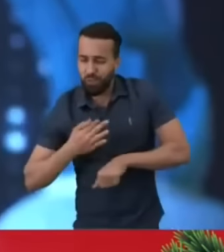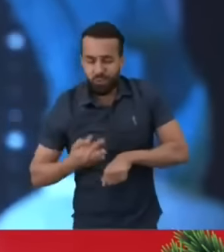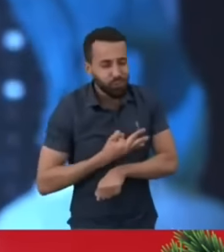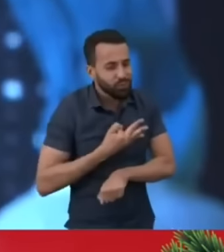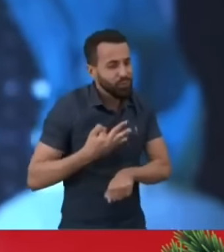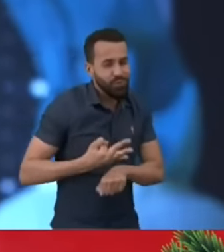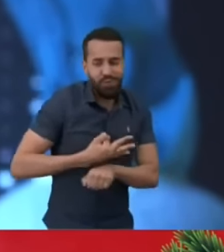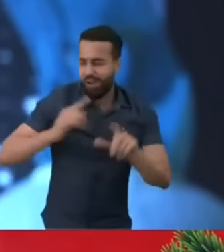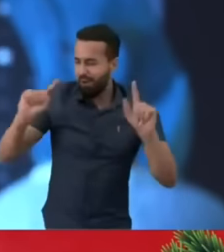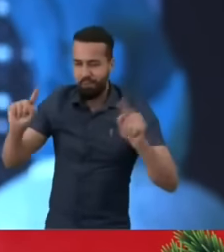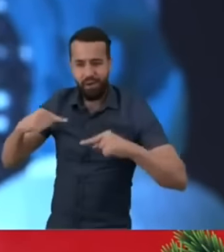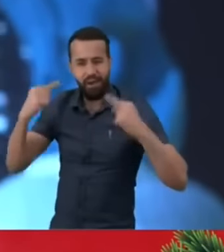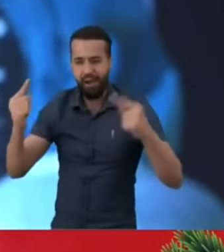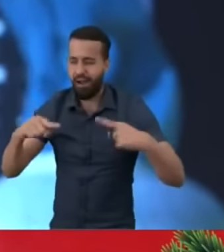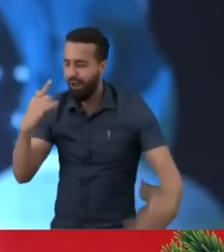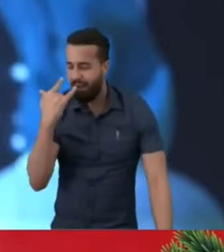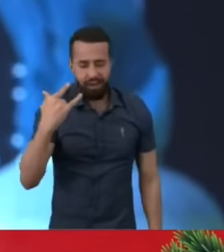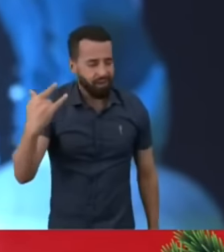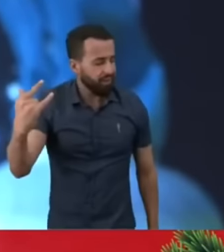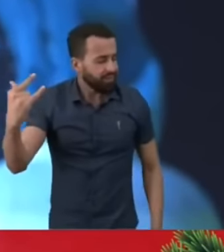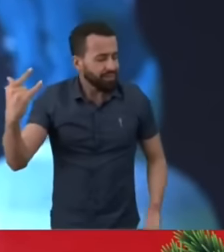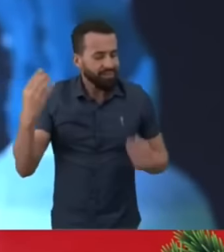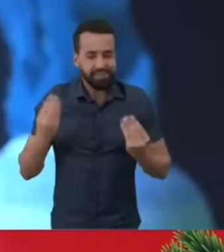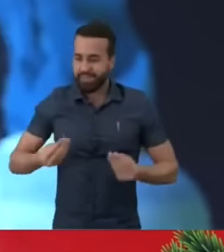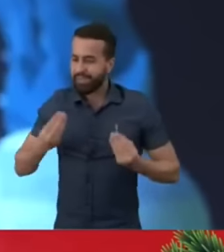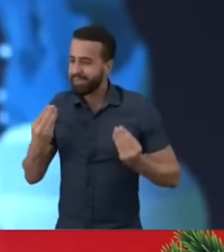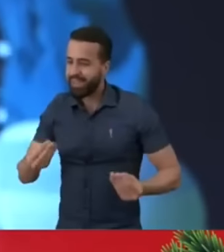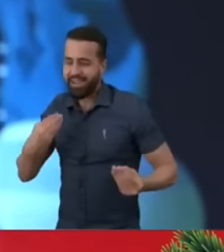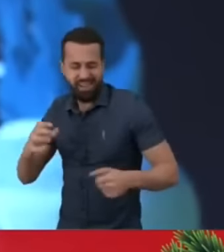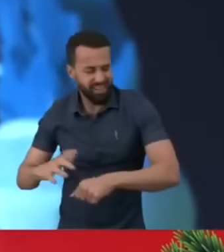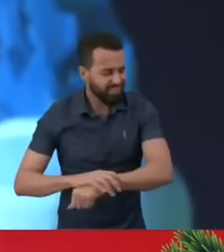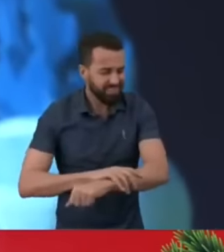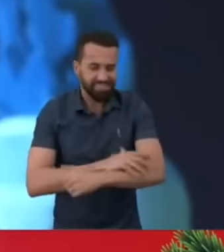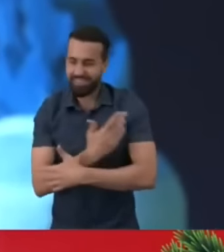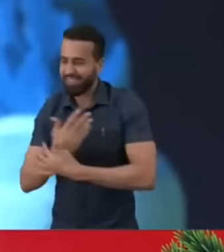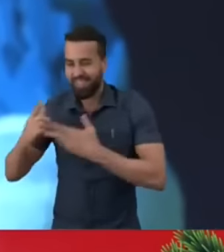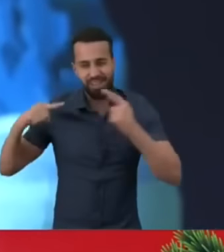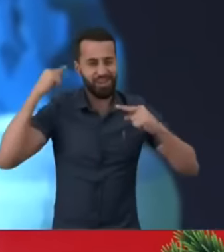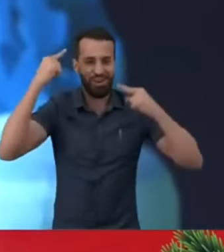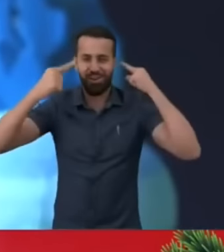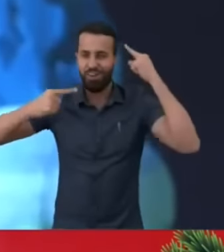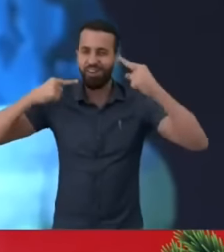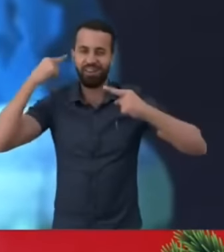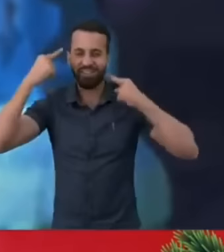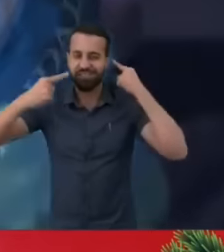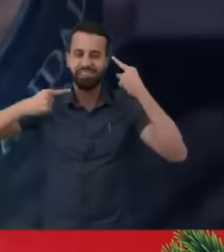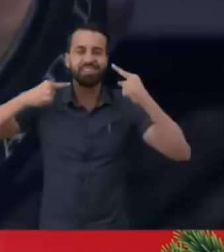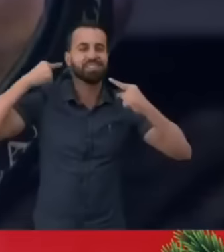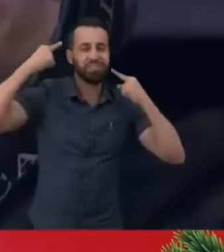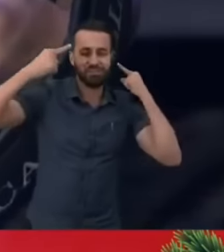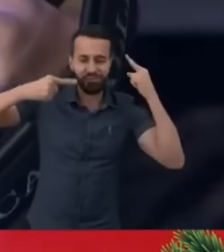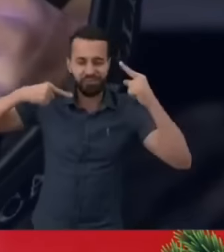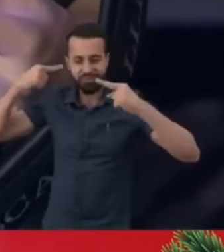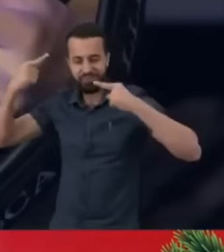Atrevida me assanha, me atiça, me arranha, me deixando quase.